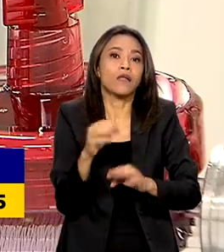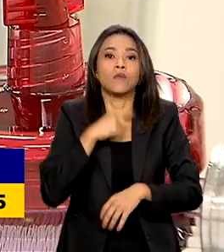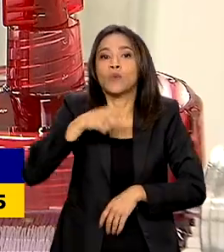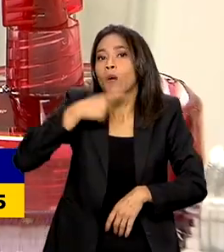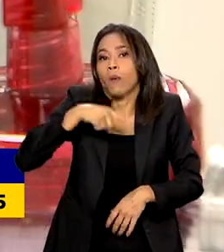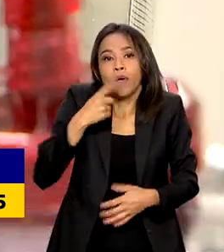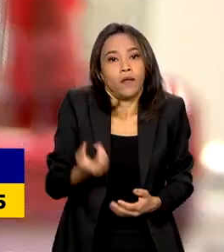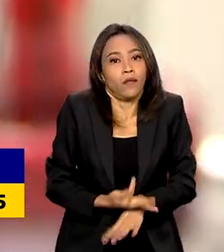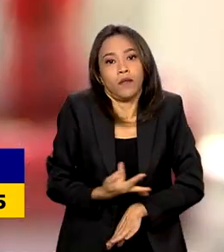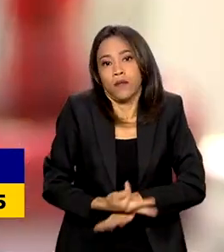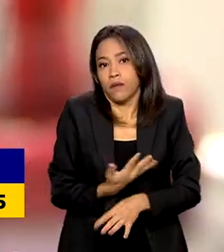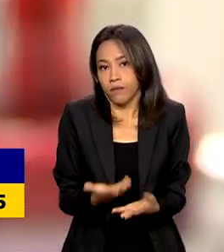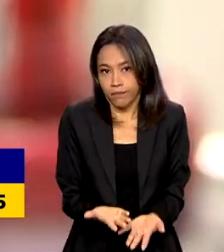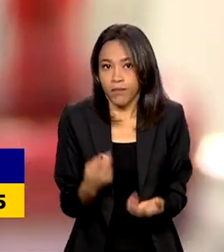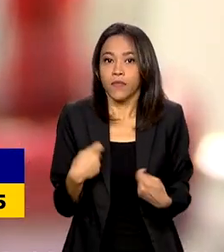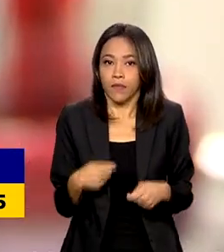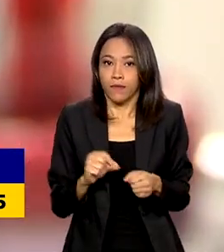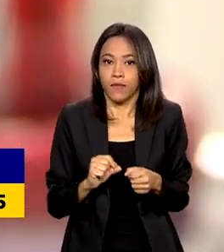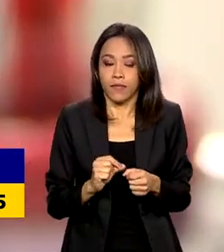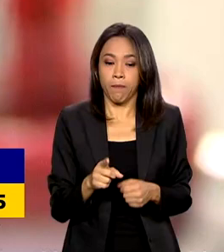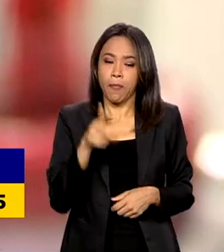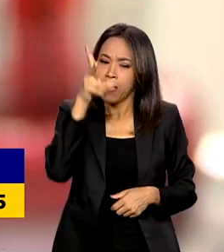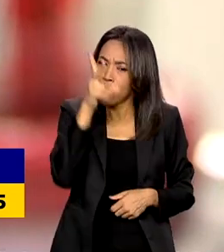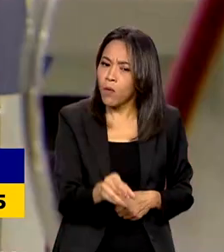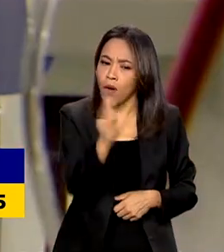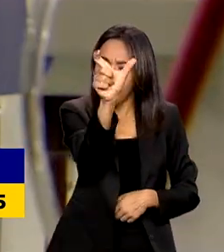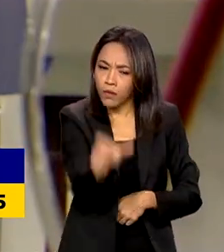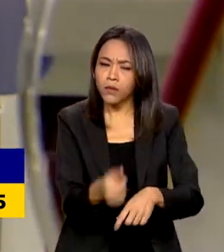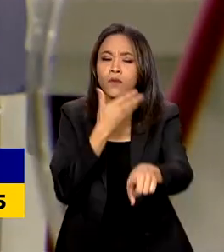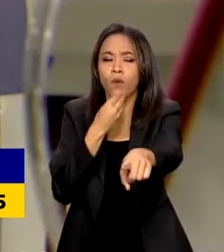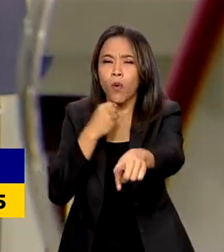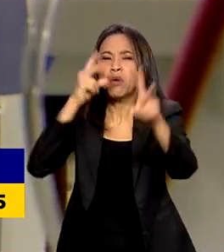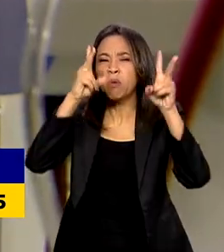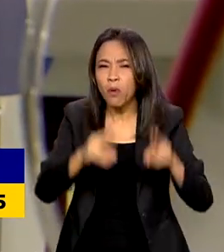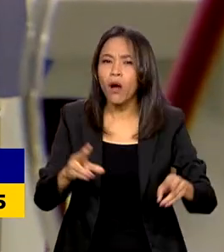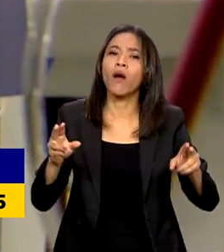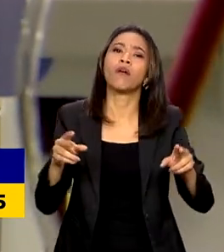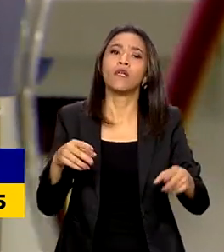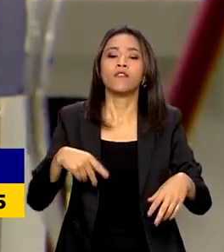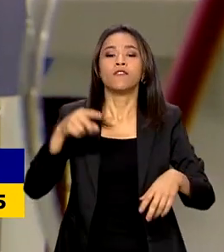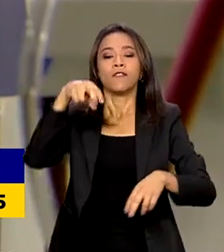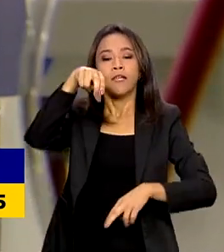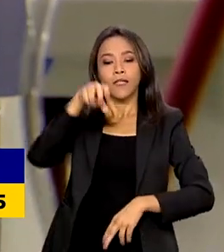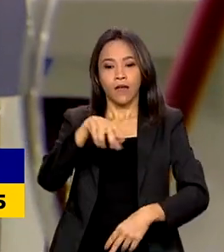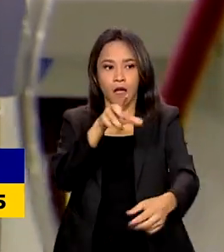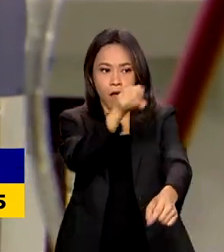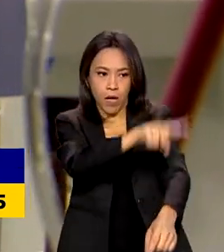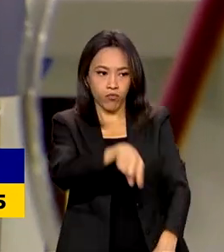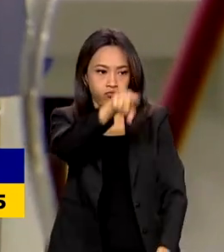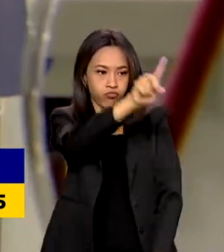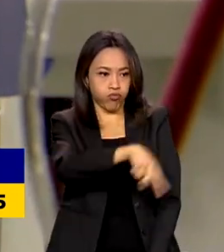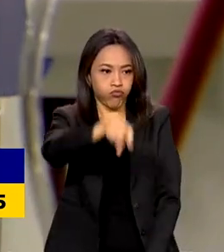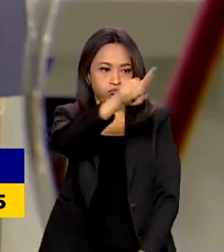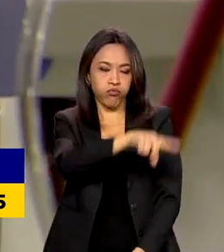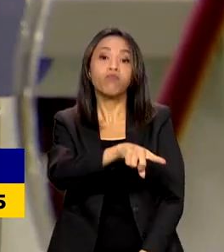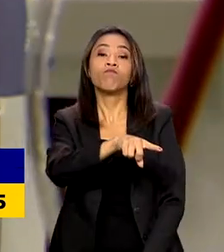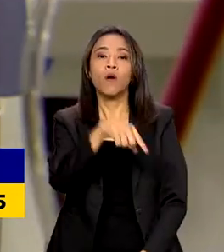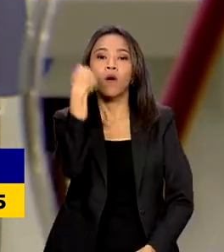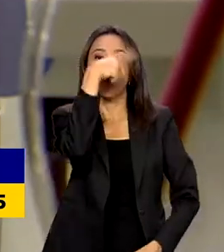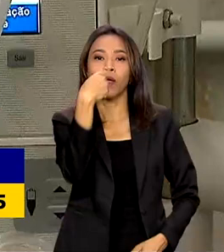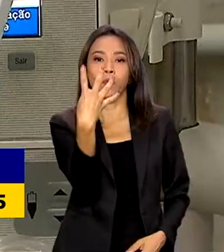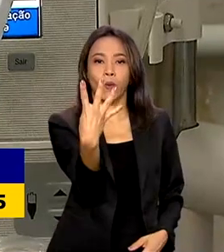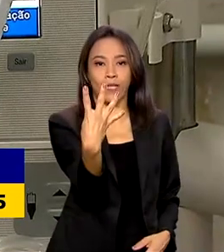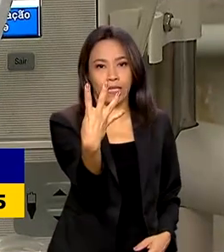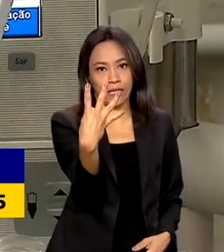aguenta. Seu Hamilton também enfrenta a mesma dificuldade. Ele fica ligado a essa máquina por 4 horas